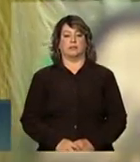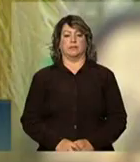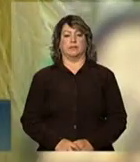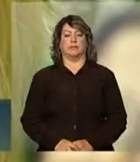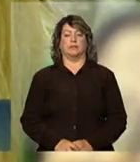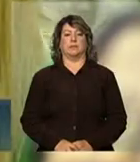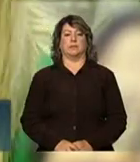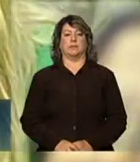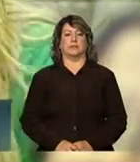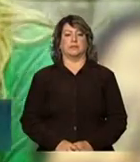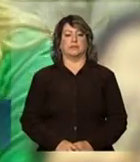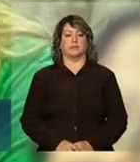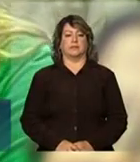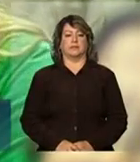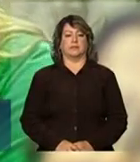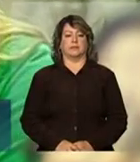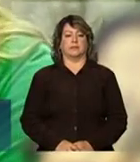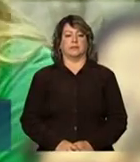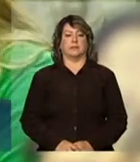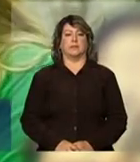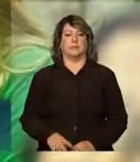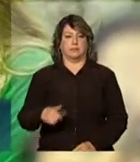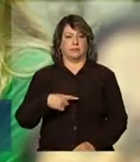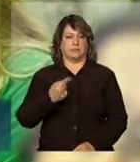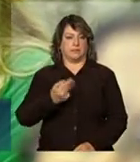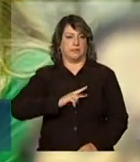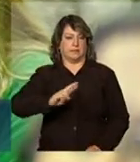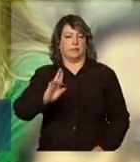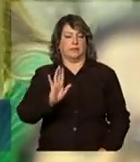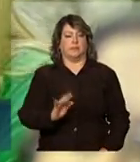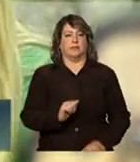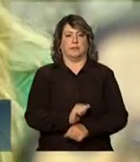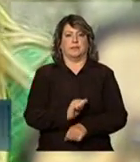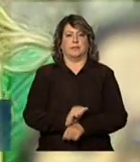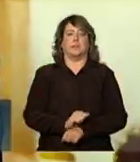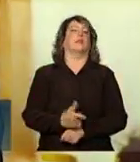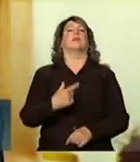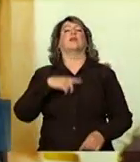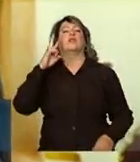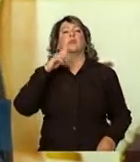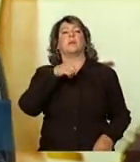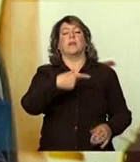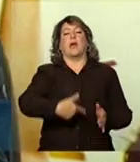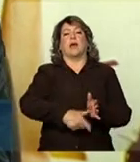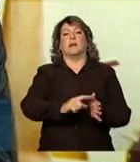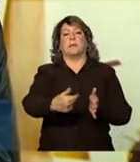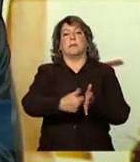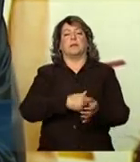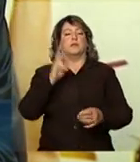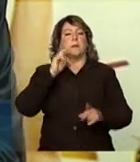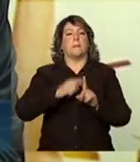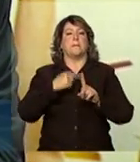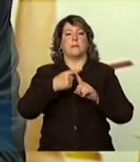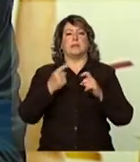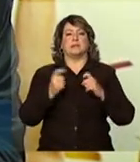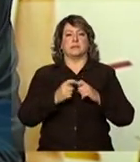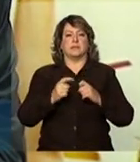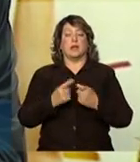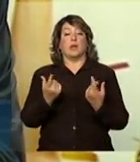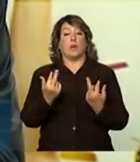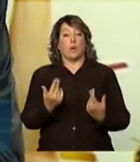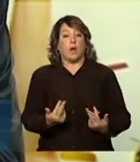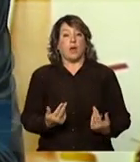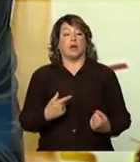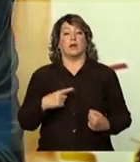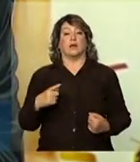a mim. Pode ser? Já te passo, tá? Em relação à pergunta do Mais Médicos, da mesma forma que foram feitos nos